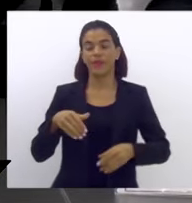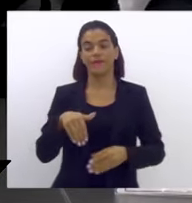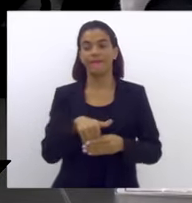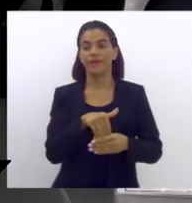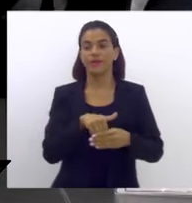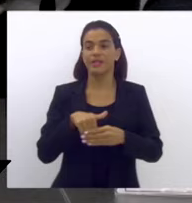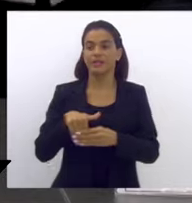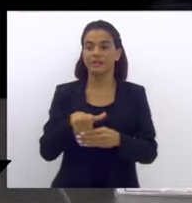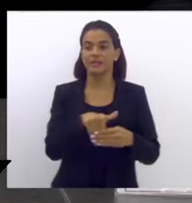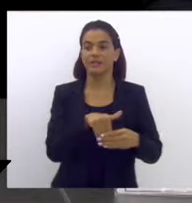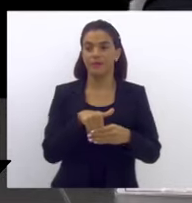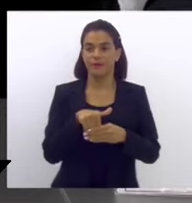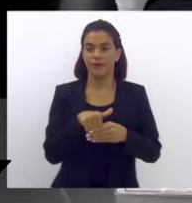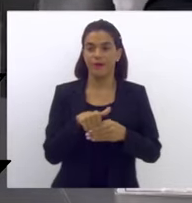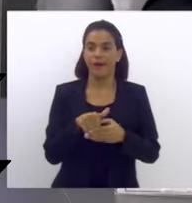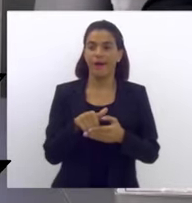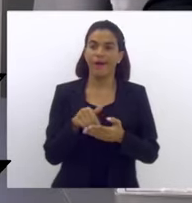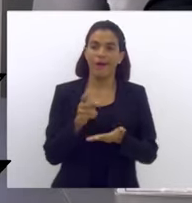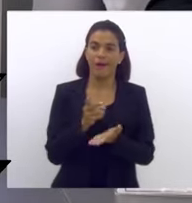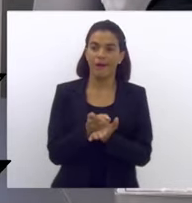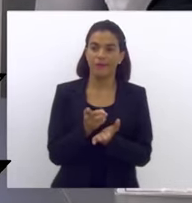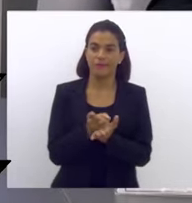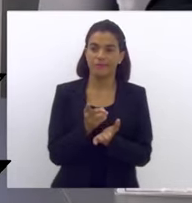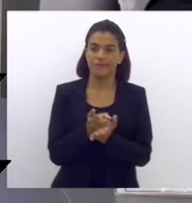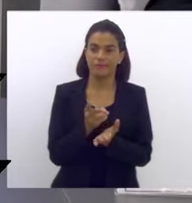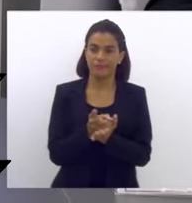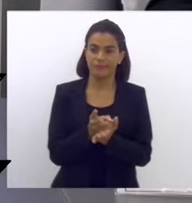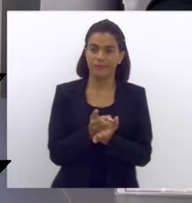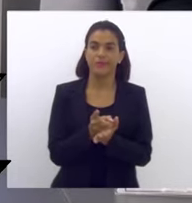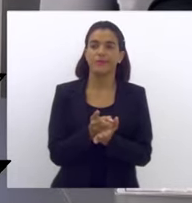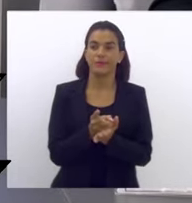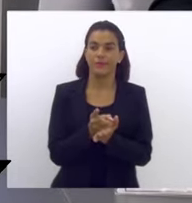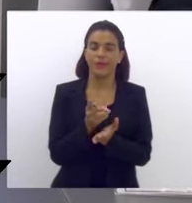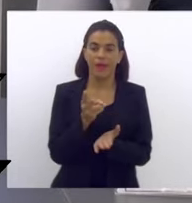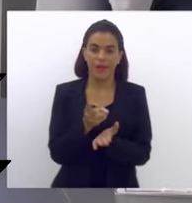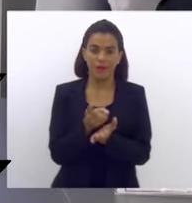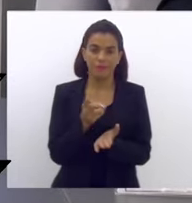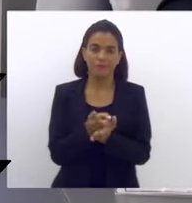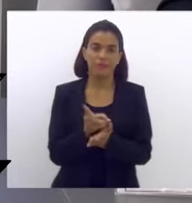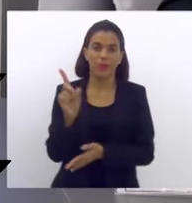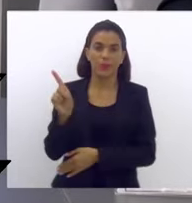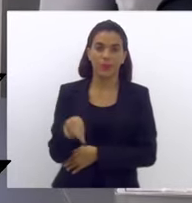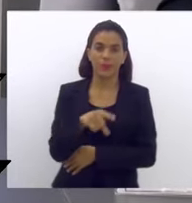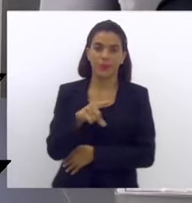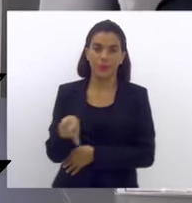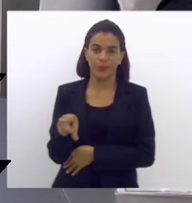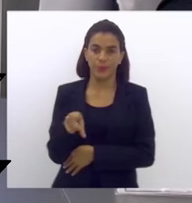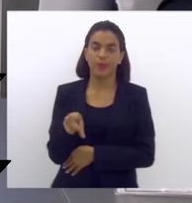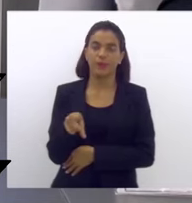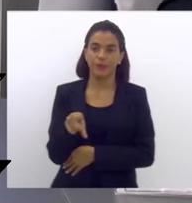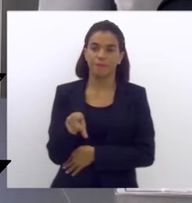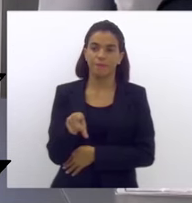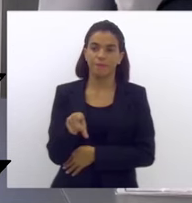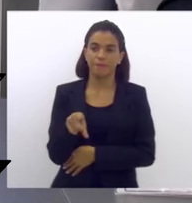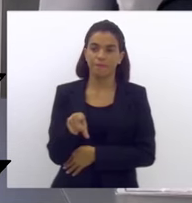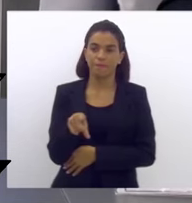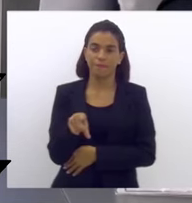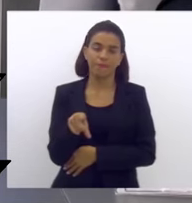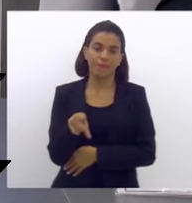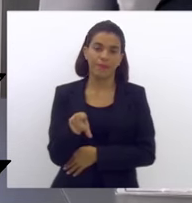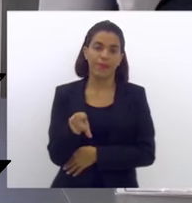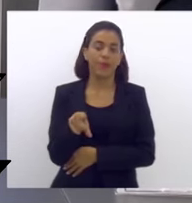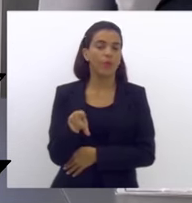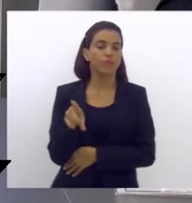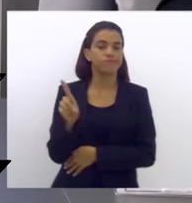votação a manutenção o indeferimento no caso já que o relator se manifestou pela dessa forma o